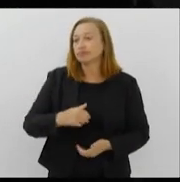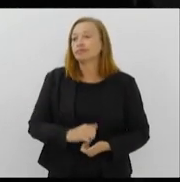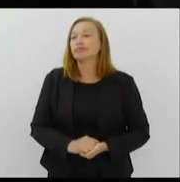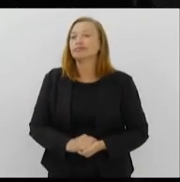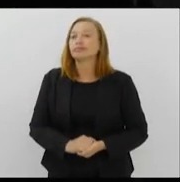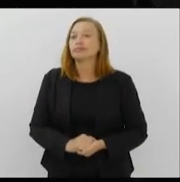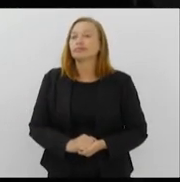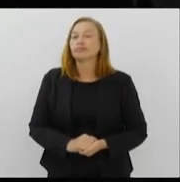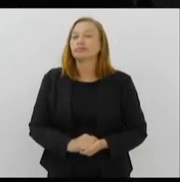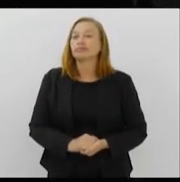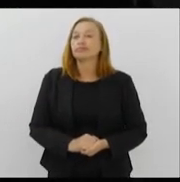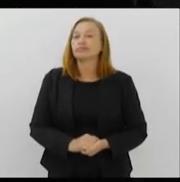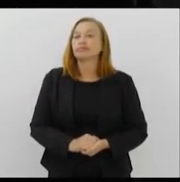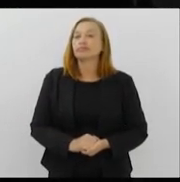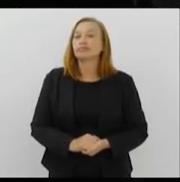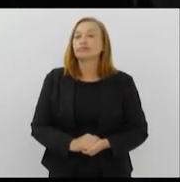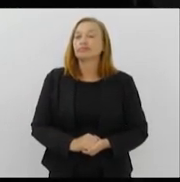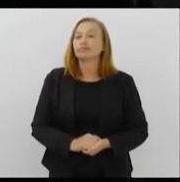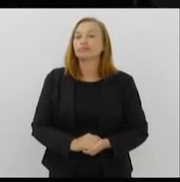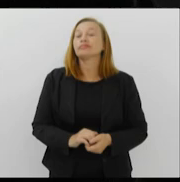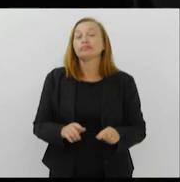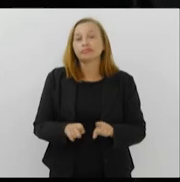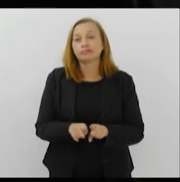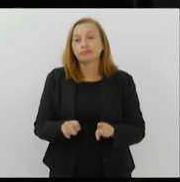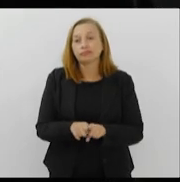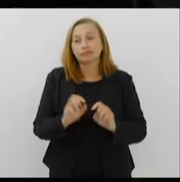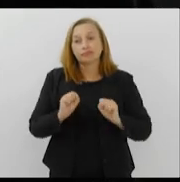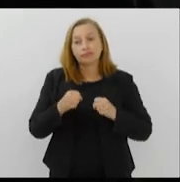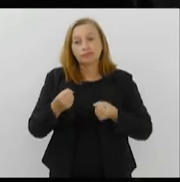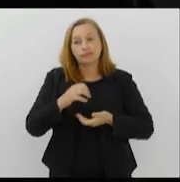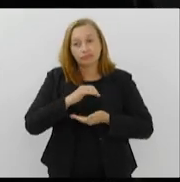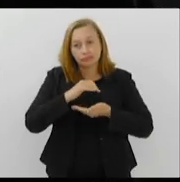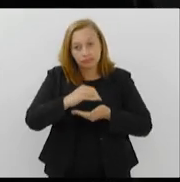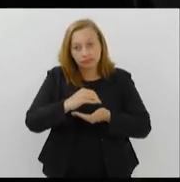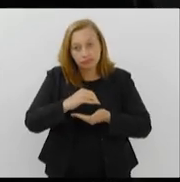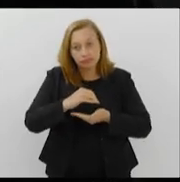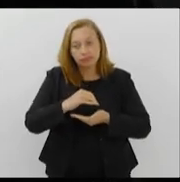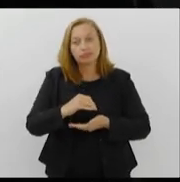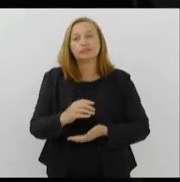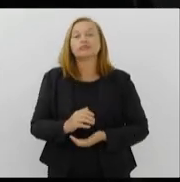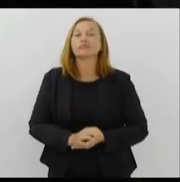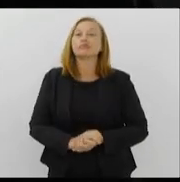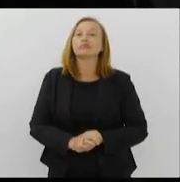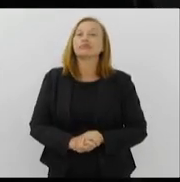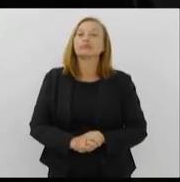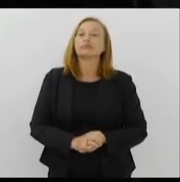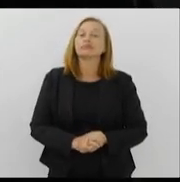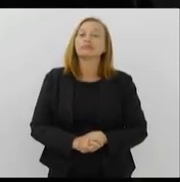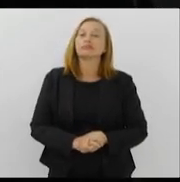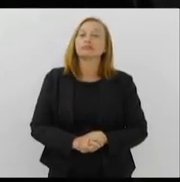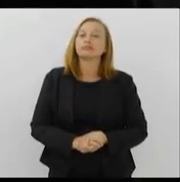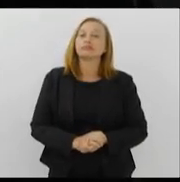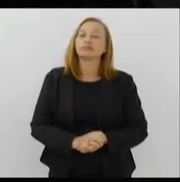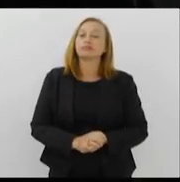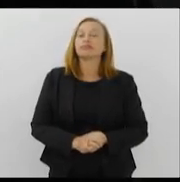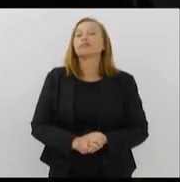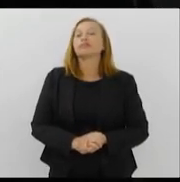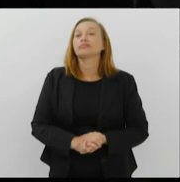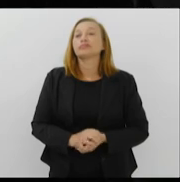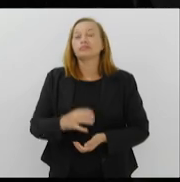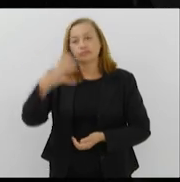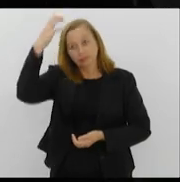nós estaremos, né, também na Defesa Civil em Angra dos Reis, juntamente com a turma da Defesa